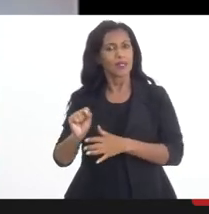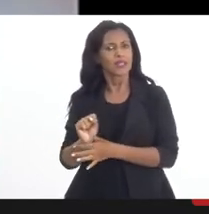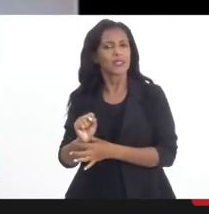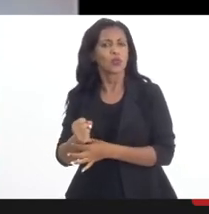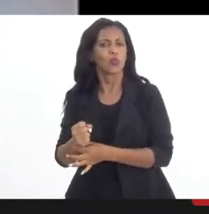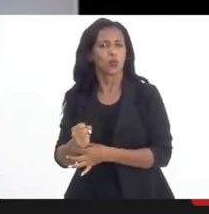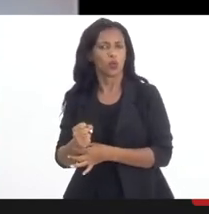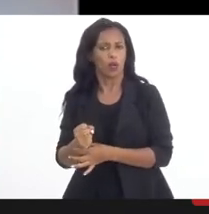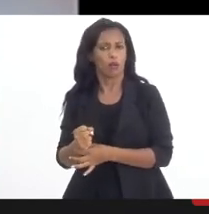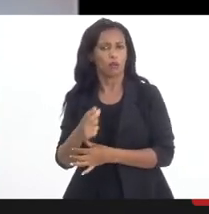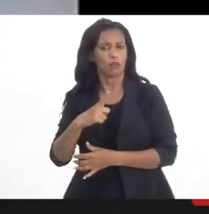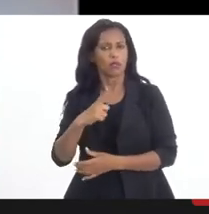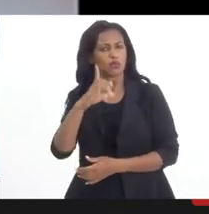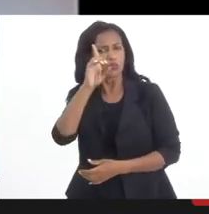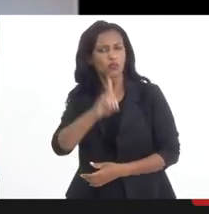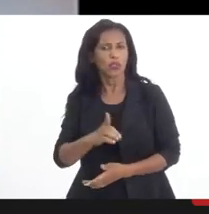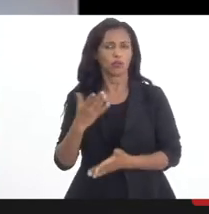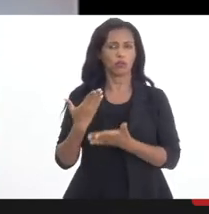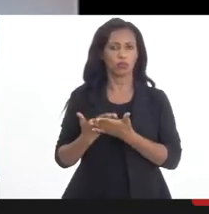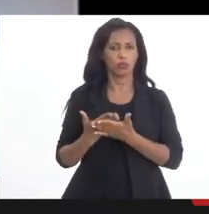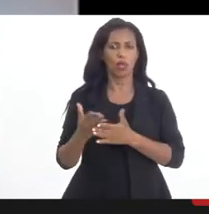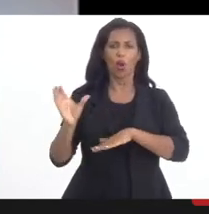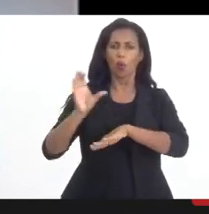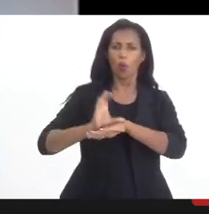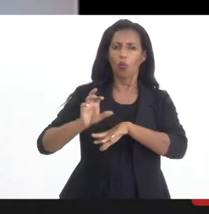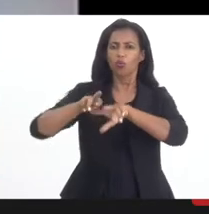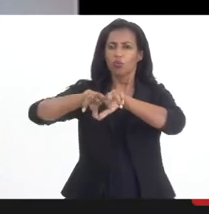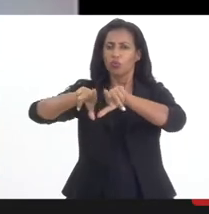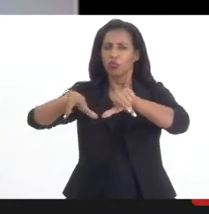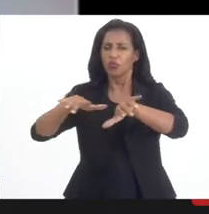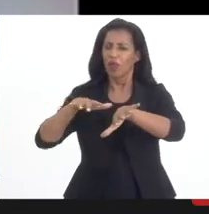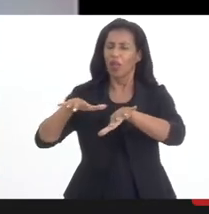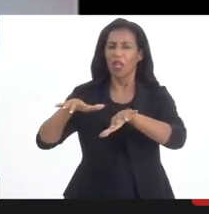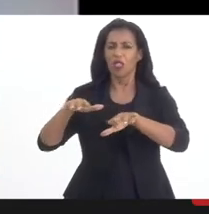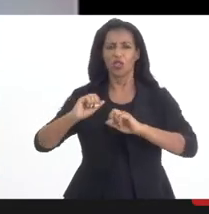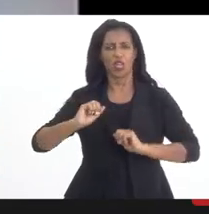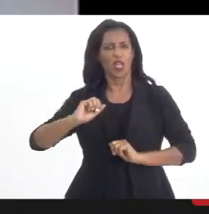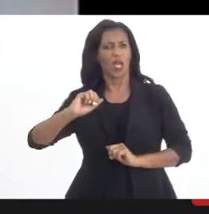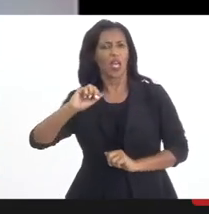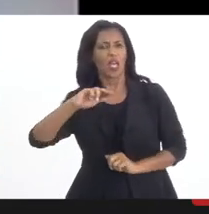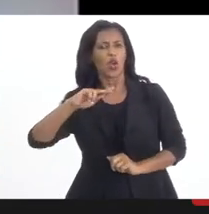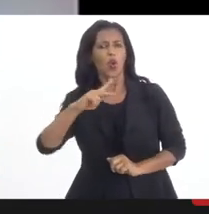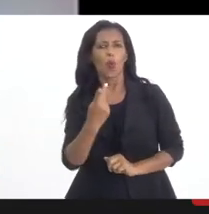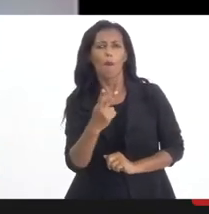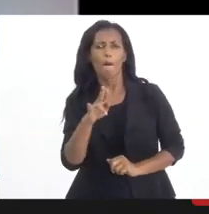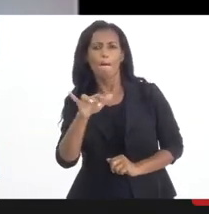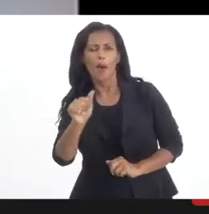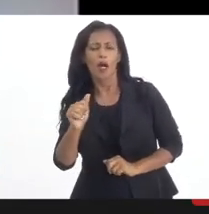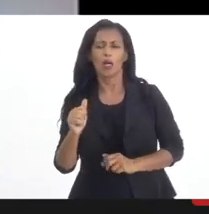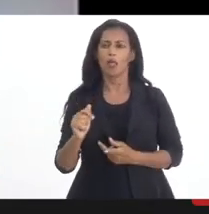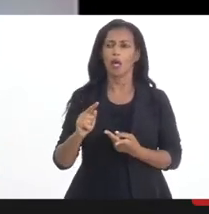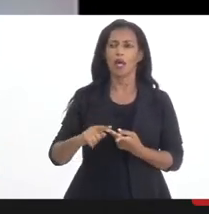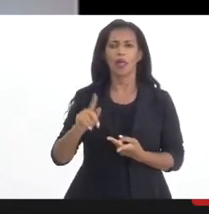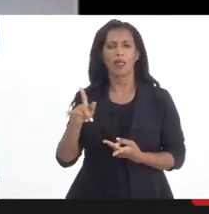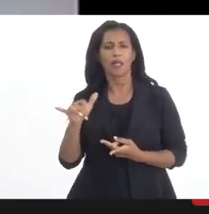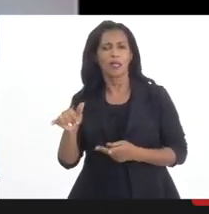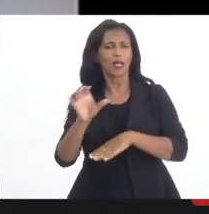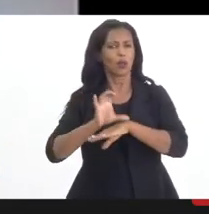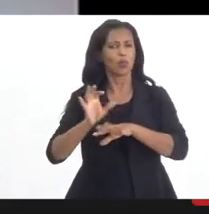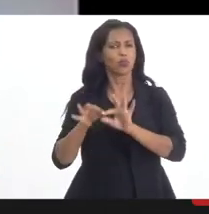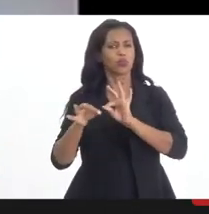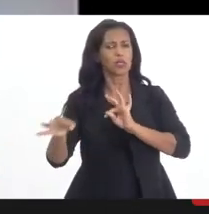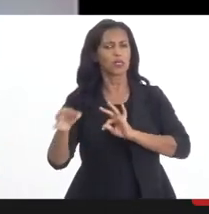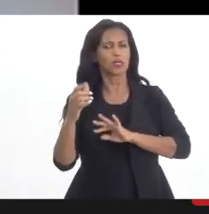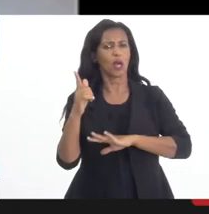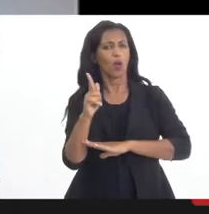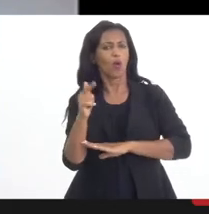poderem cursar uma universidade com cursos em diferentes áreas, humanas, exatas, com cursos de extensão,